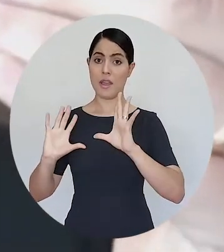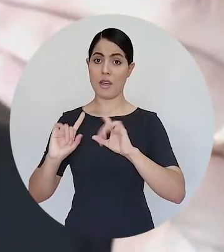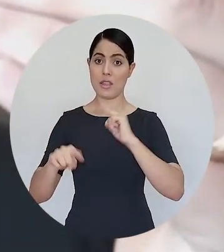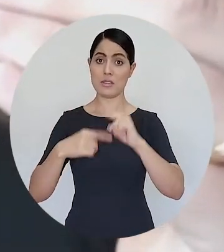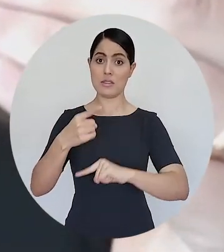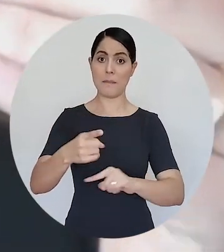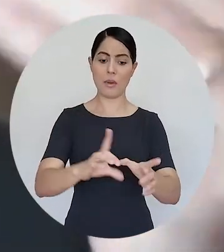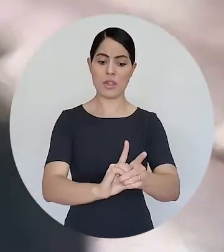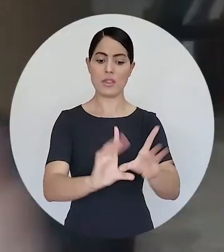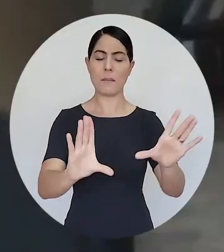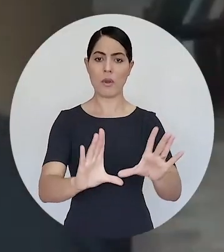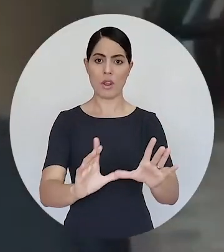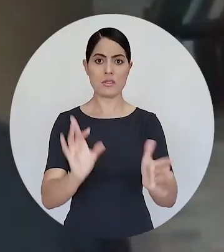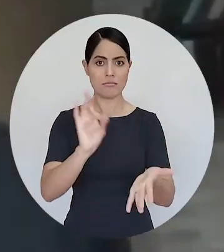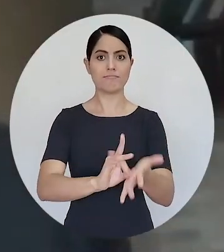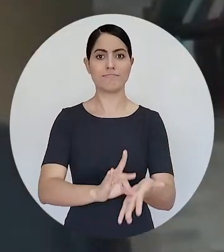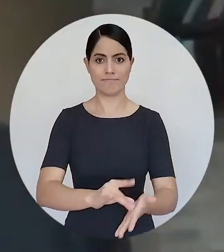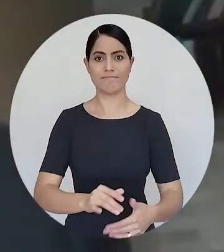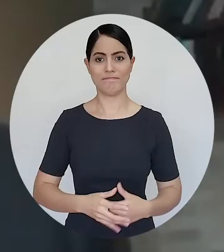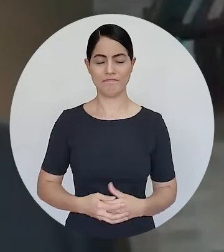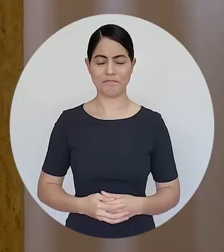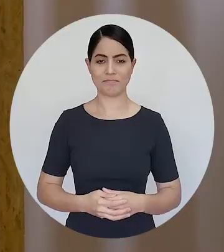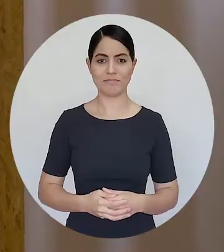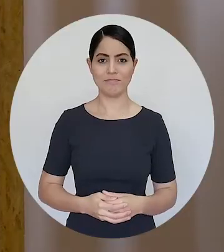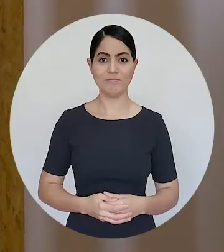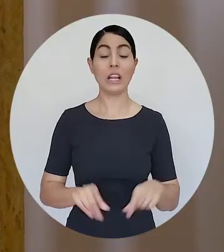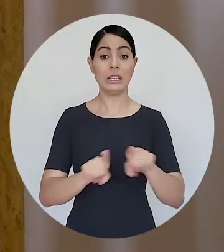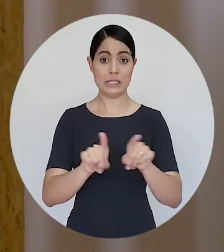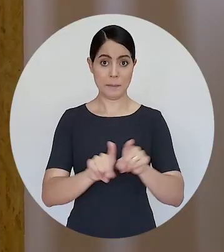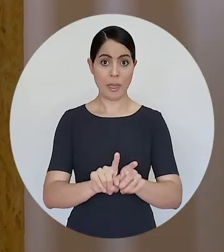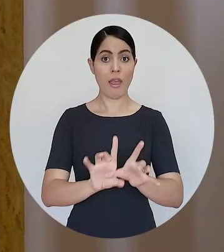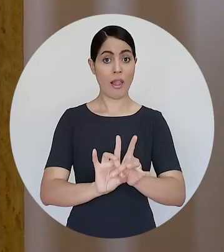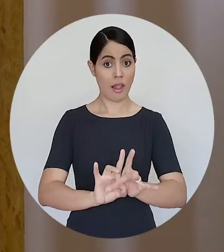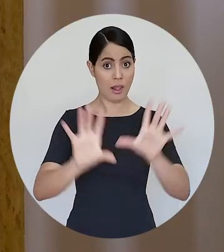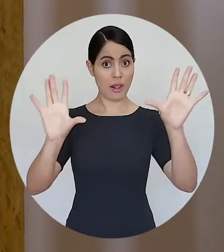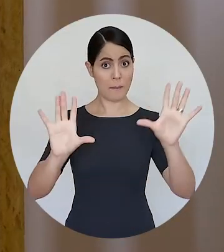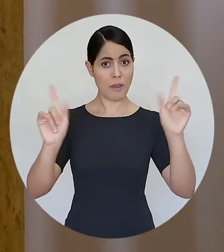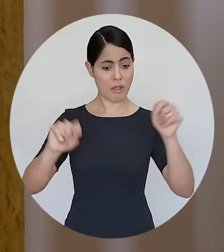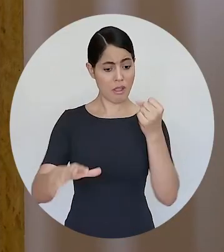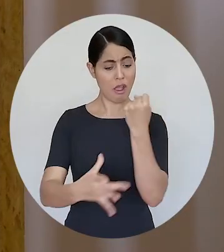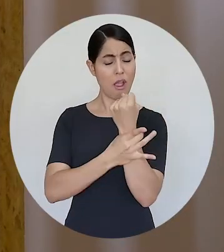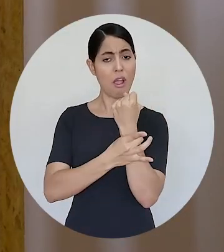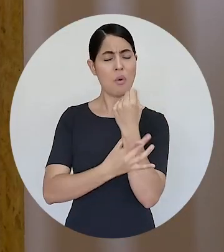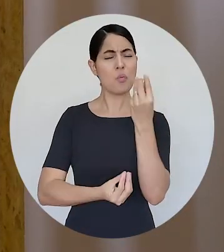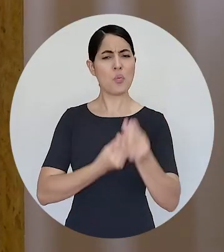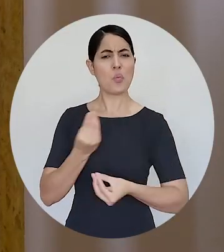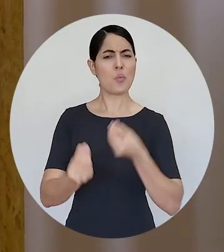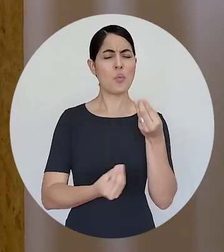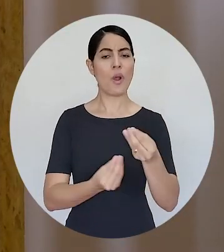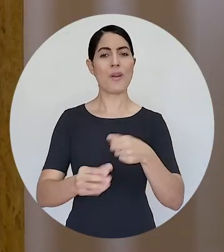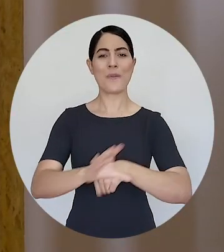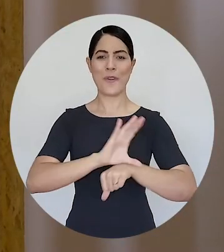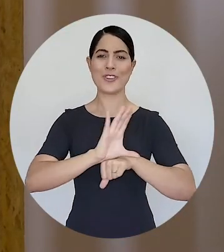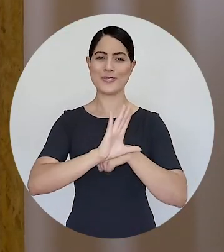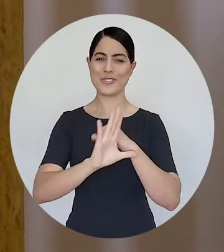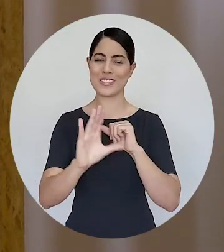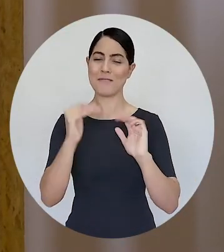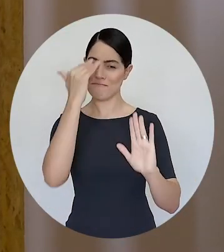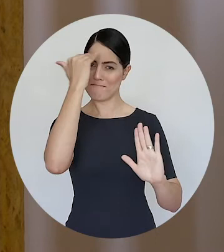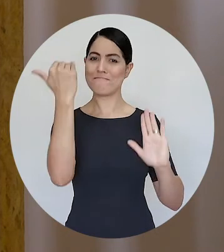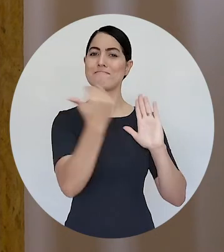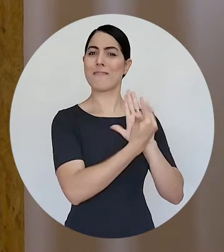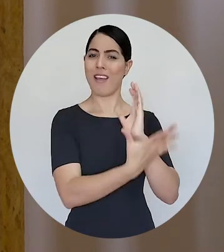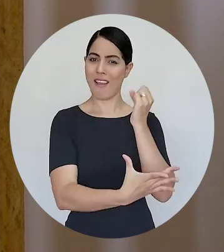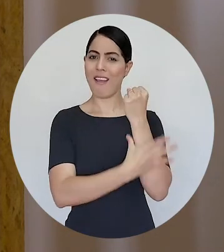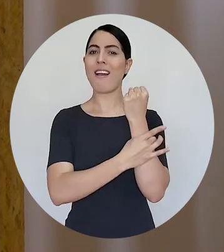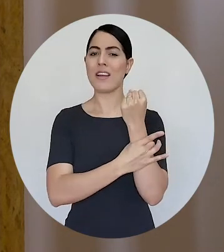das conquistas do liberalismo político. As liberdades e as garantias consagradas pela Constituição